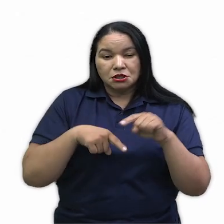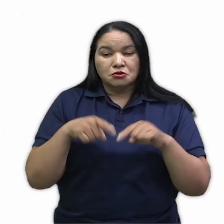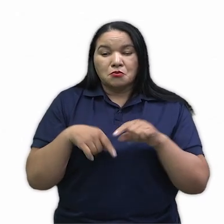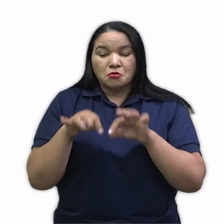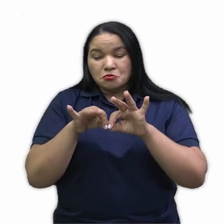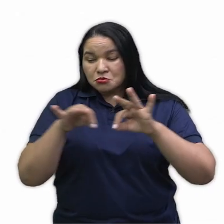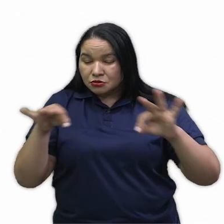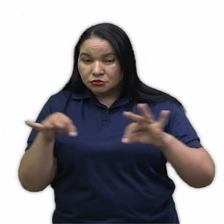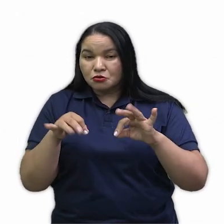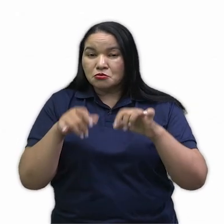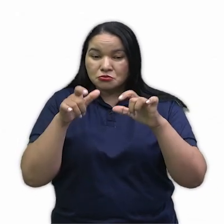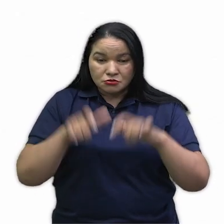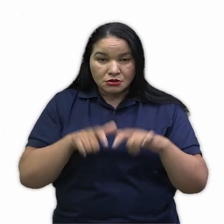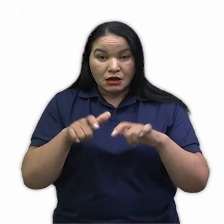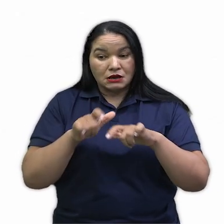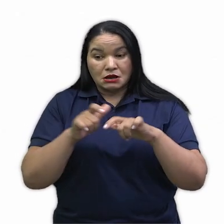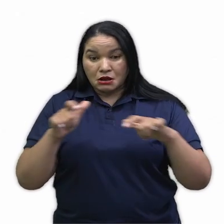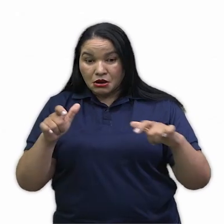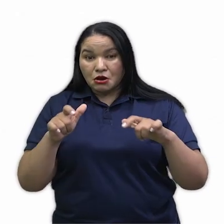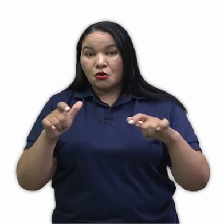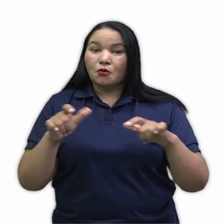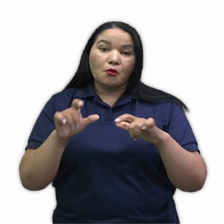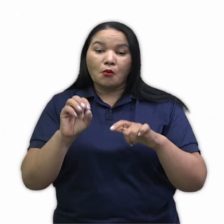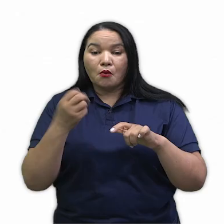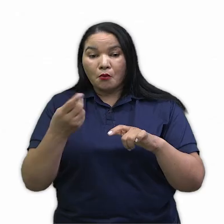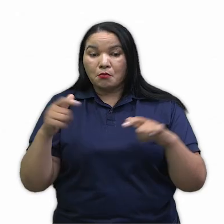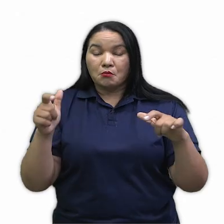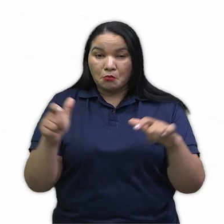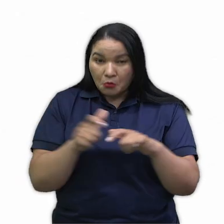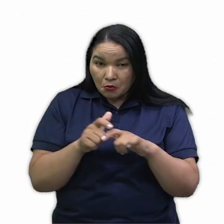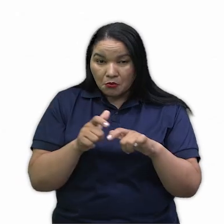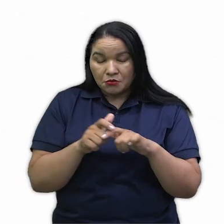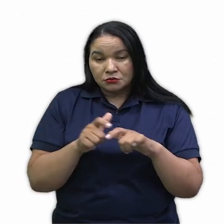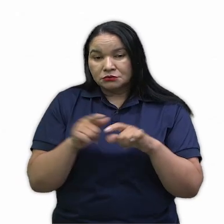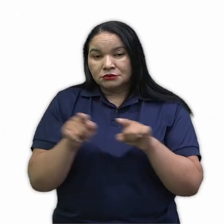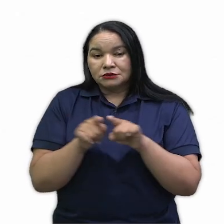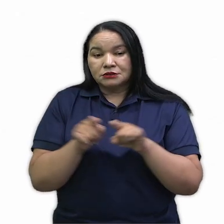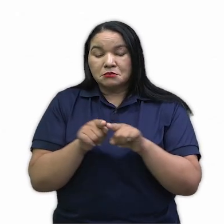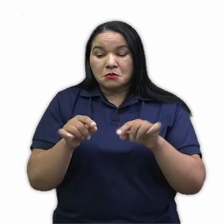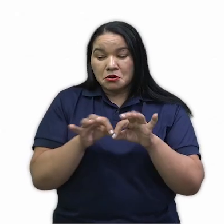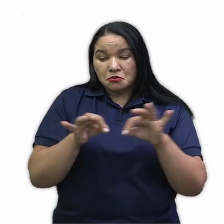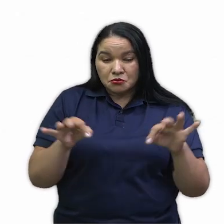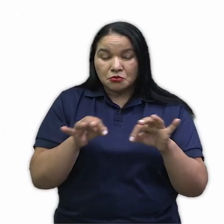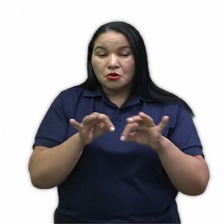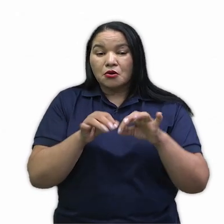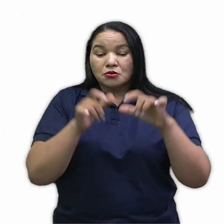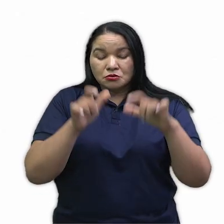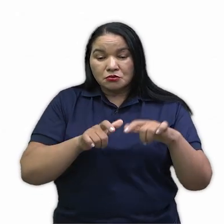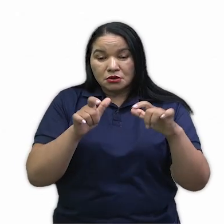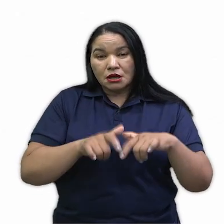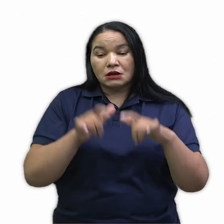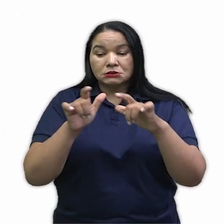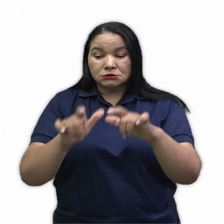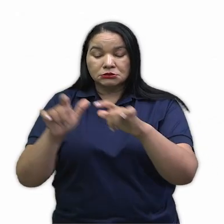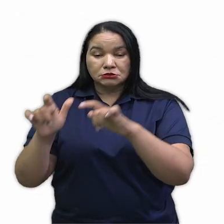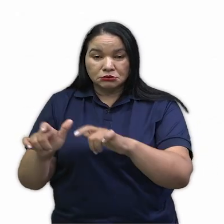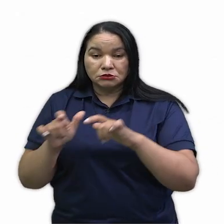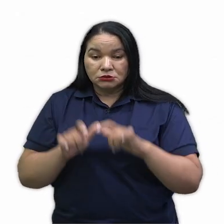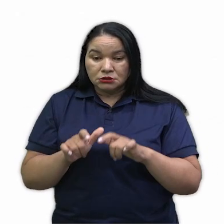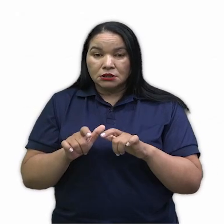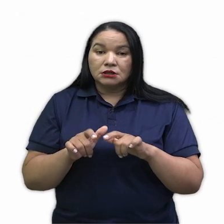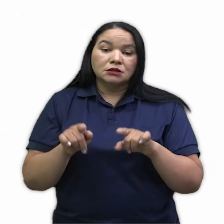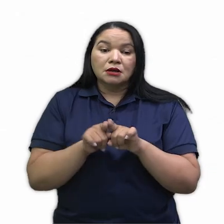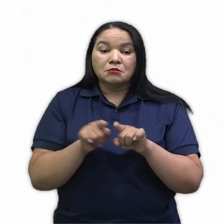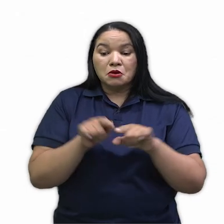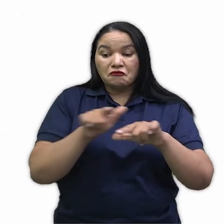como a dimensão daquele local, se tem grande quantidade ou pouca quantidade, a distribuição geográfica, com vazios